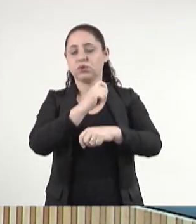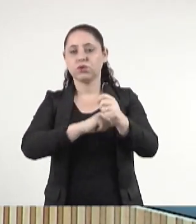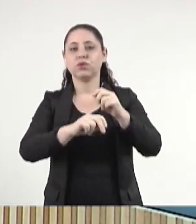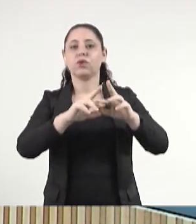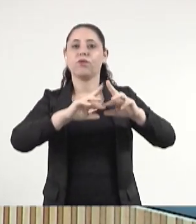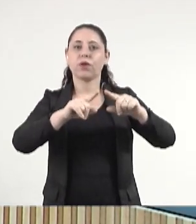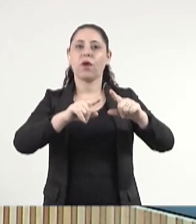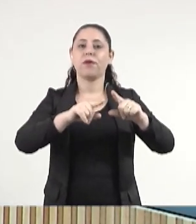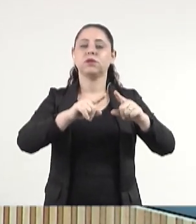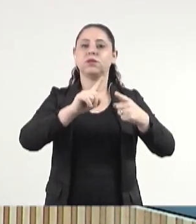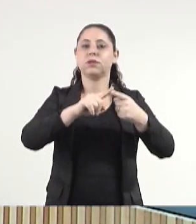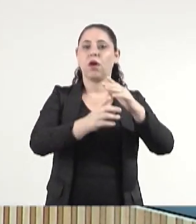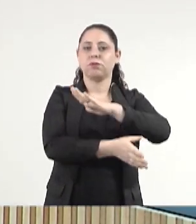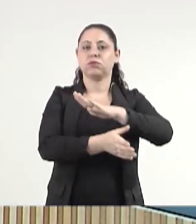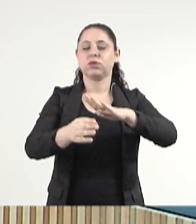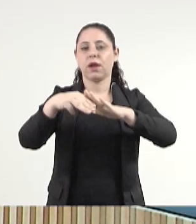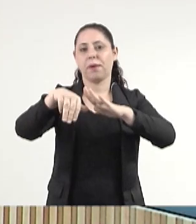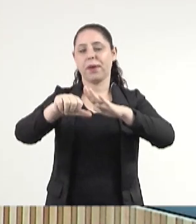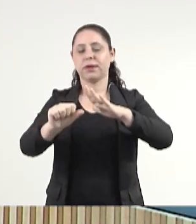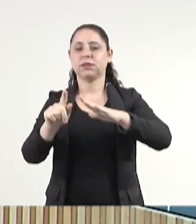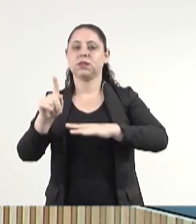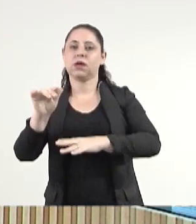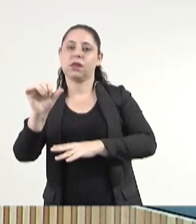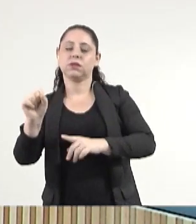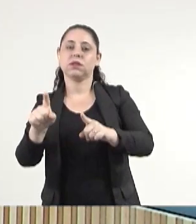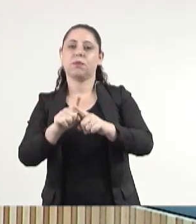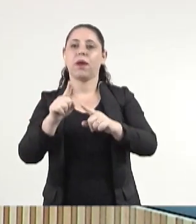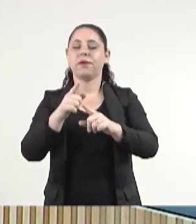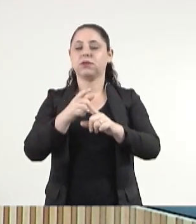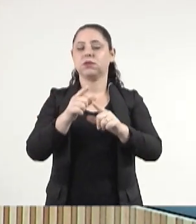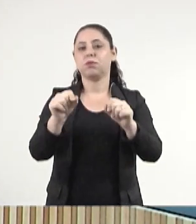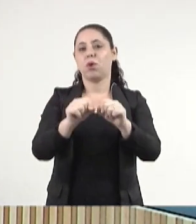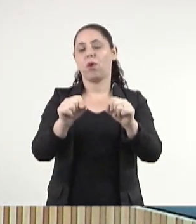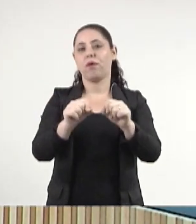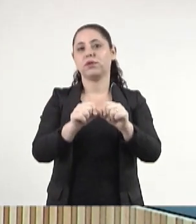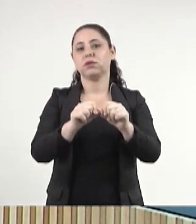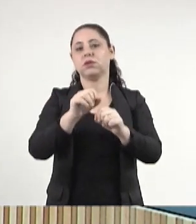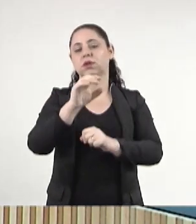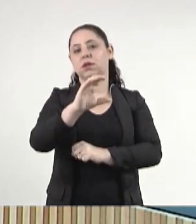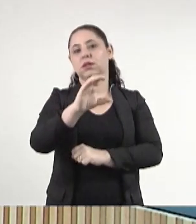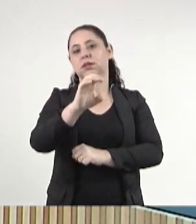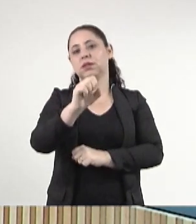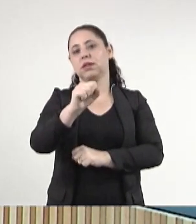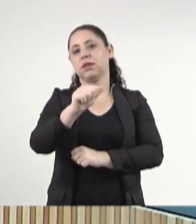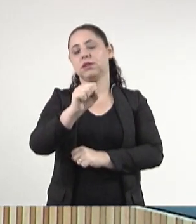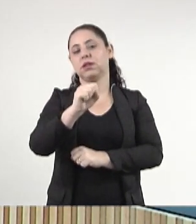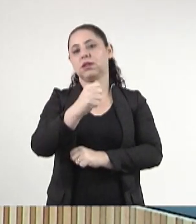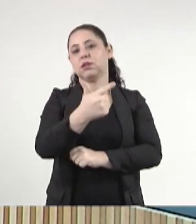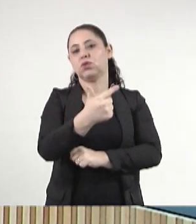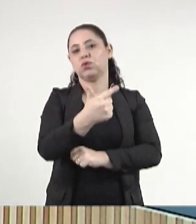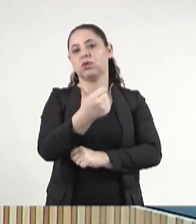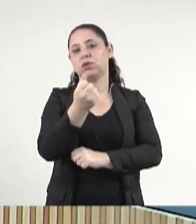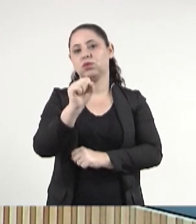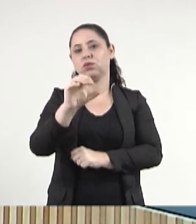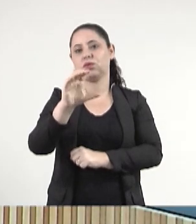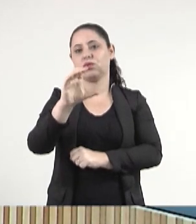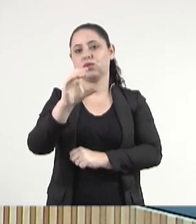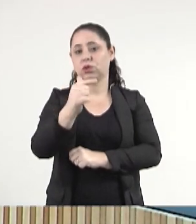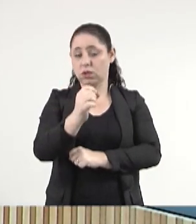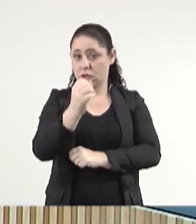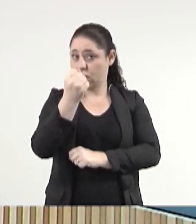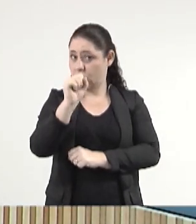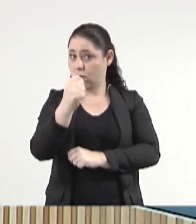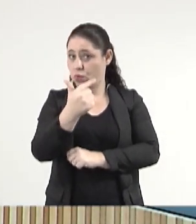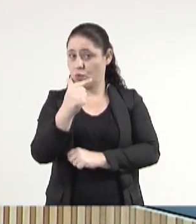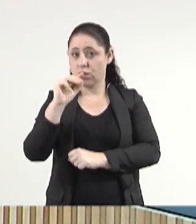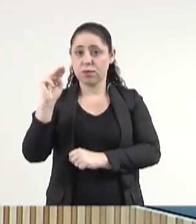mista, como a Sanesul, a MS Gás e também as centrais de abastecimento aqui no estado, os CEASAs, cerca de R$282